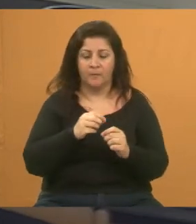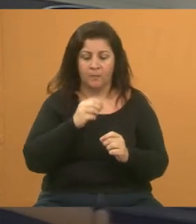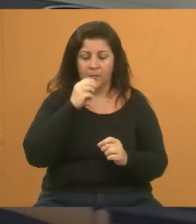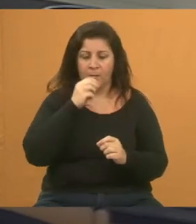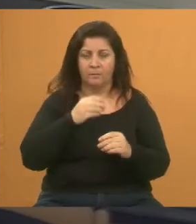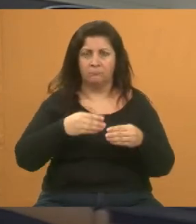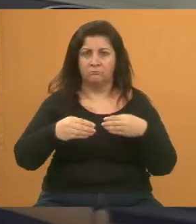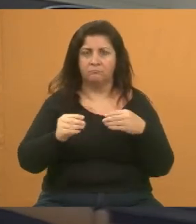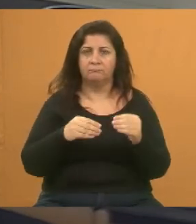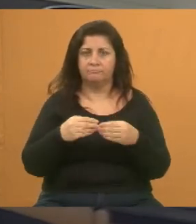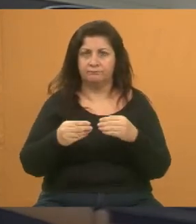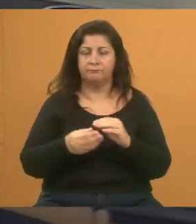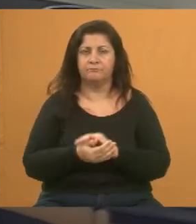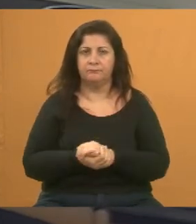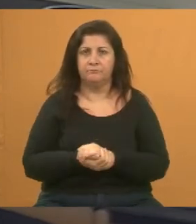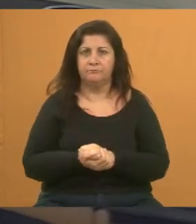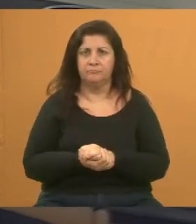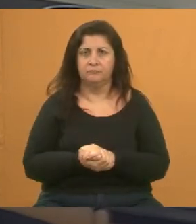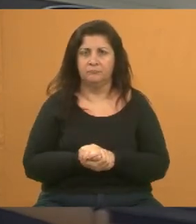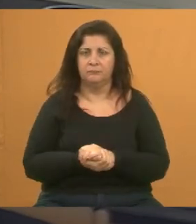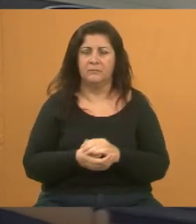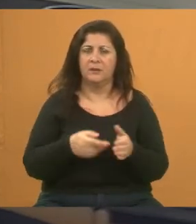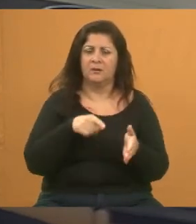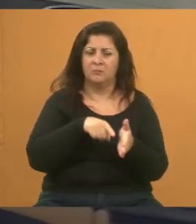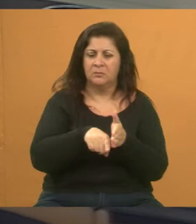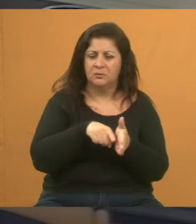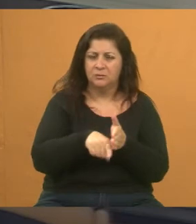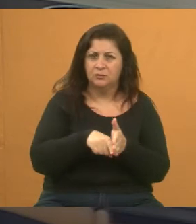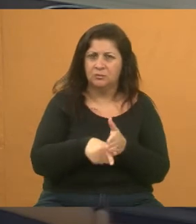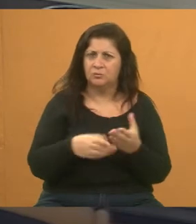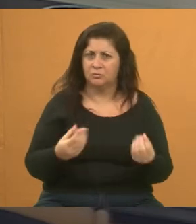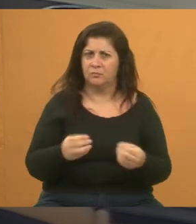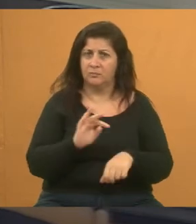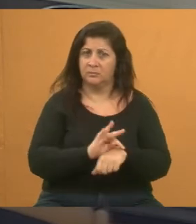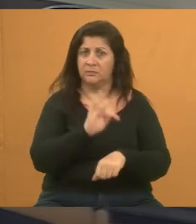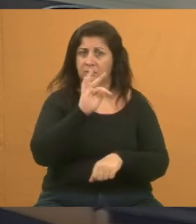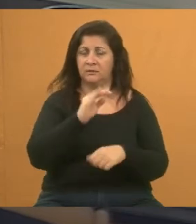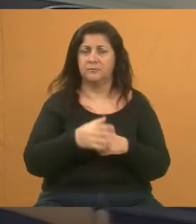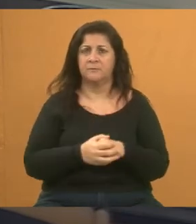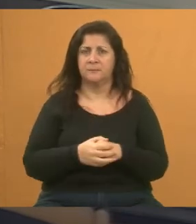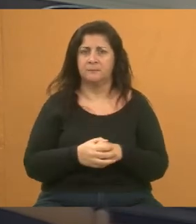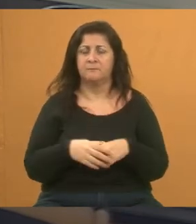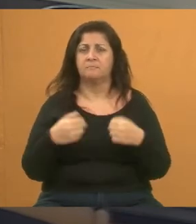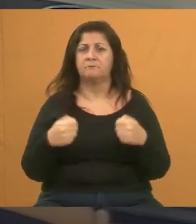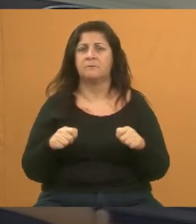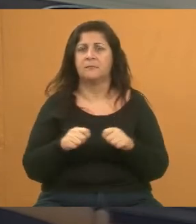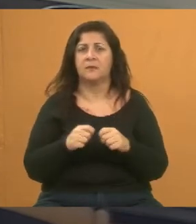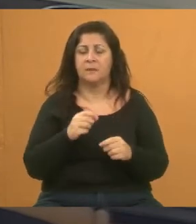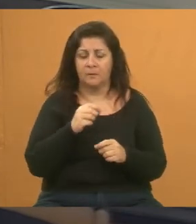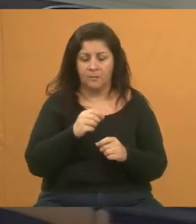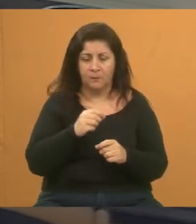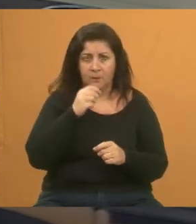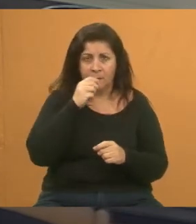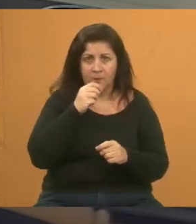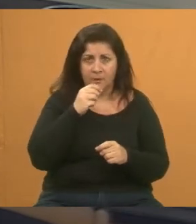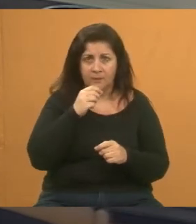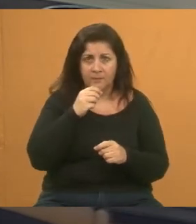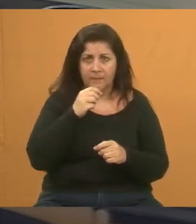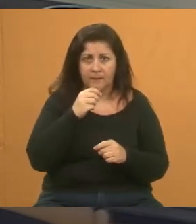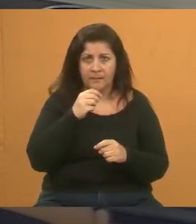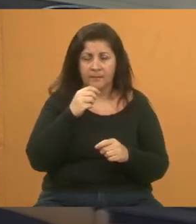de canudo de plástico. Então eles que estudaram tanto para ser técnico, ele deveria fazer um canudinho que